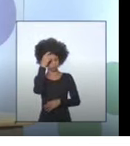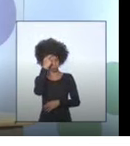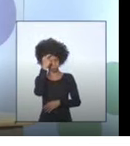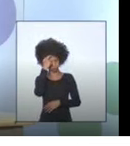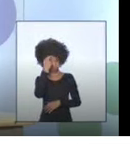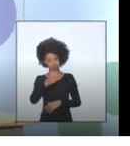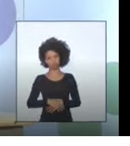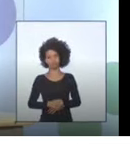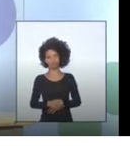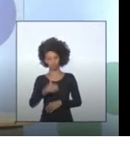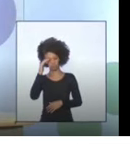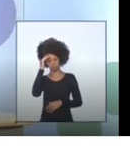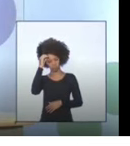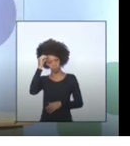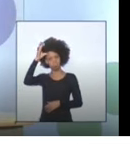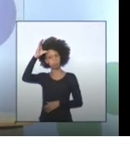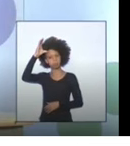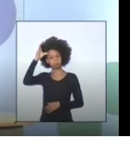Ótimo, Anthony.